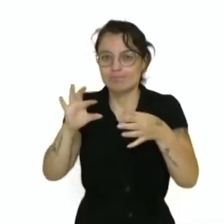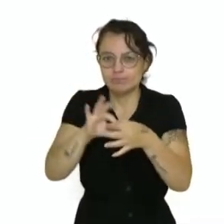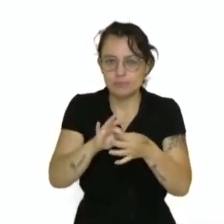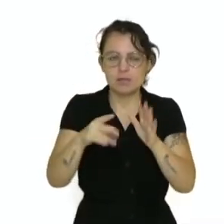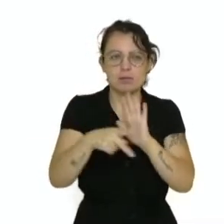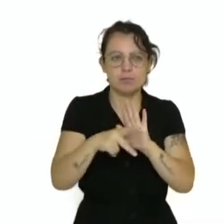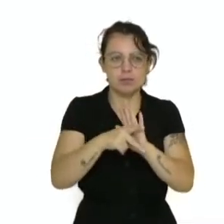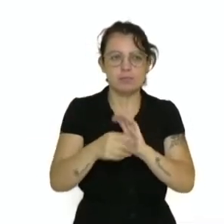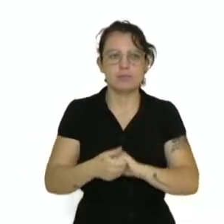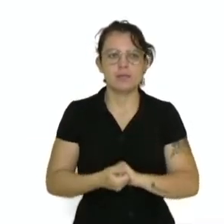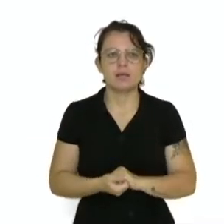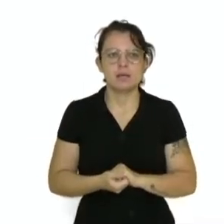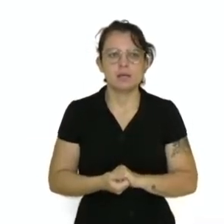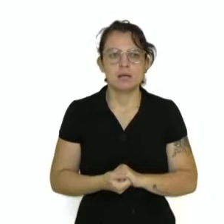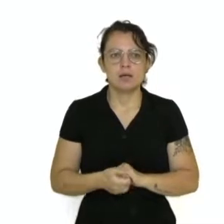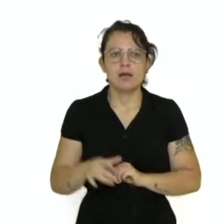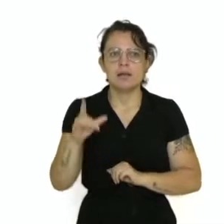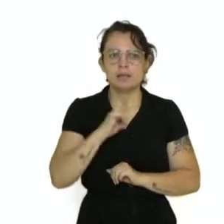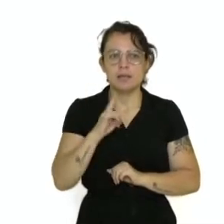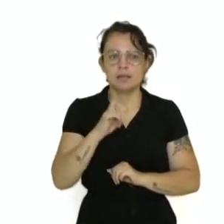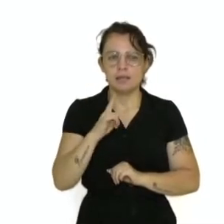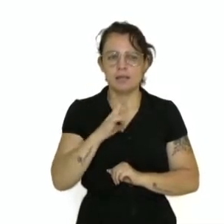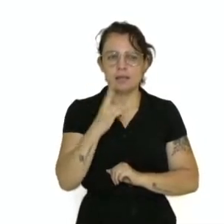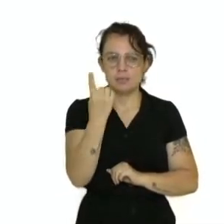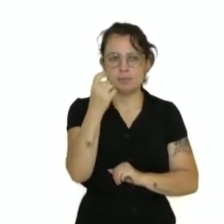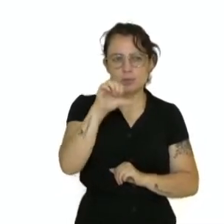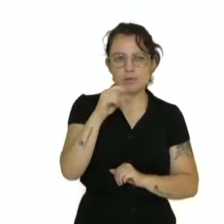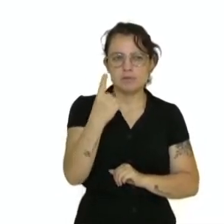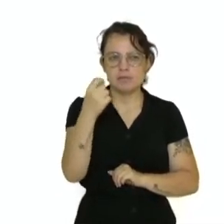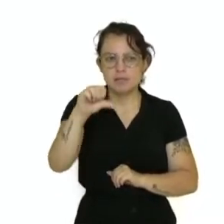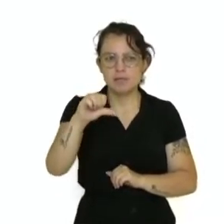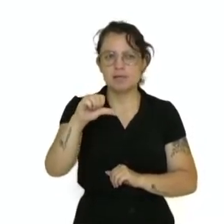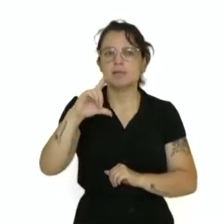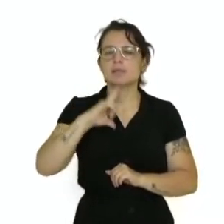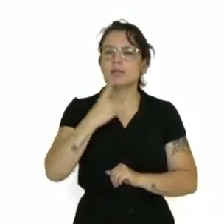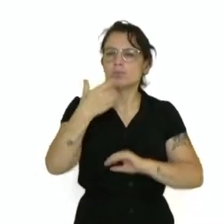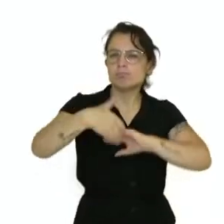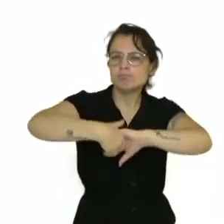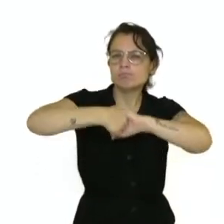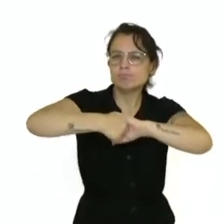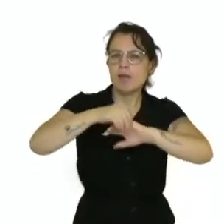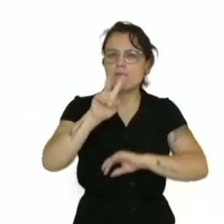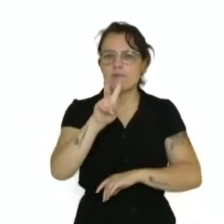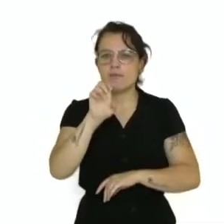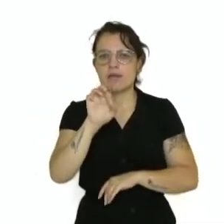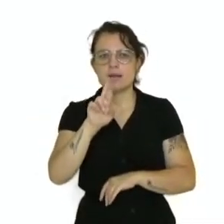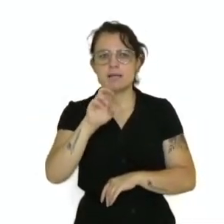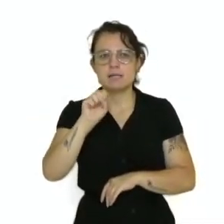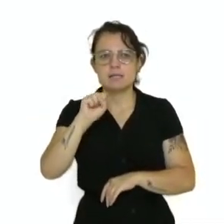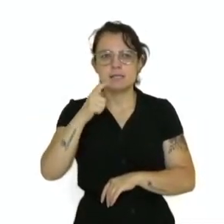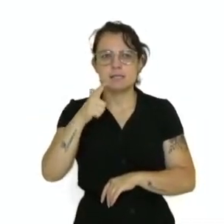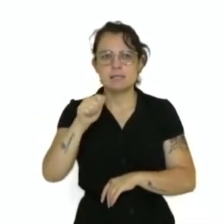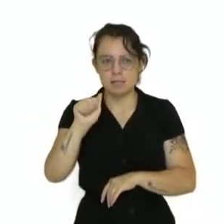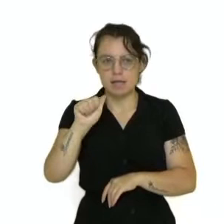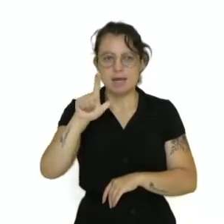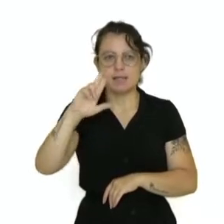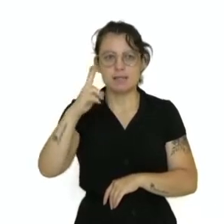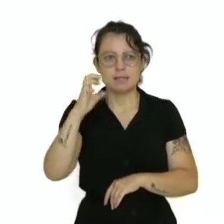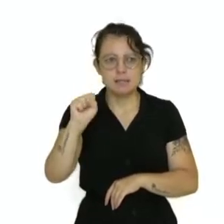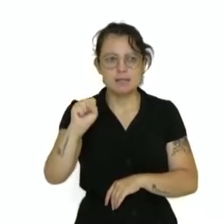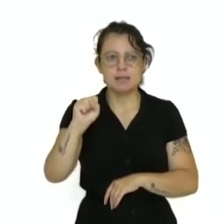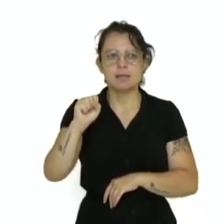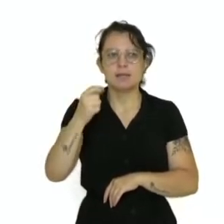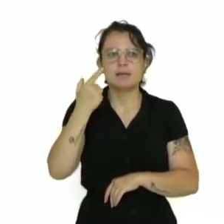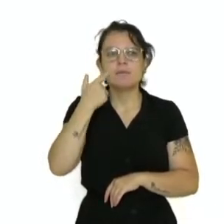1919, o Tratado de Versalhes previu a criação da Liga das Nações, que funcionaria como um órgão internacional dedicado à